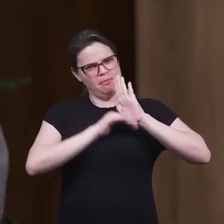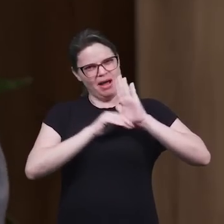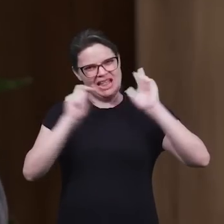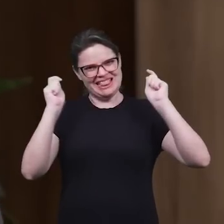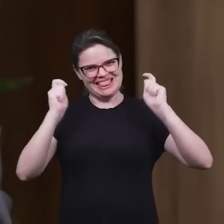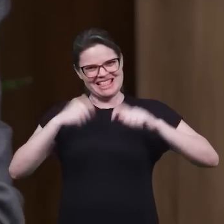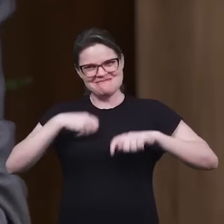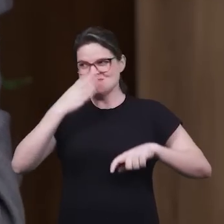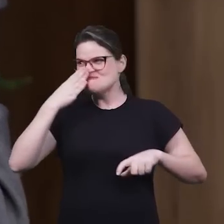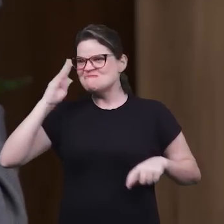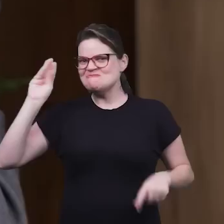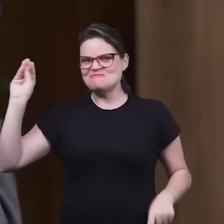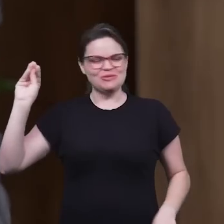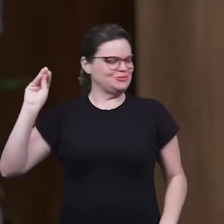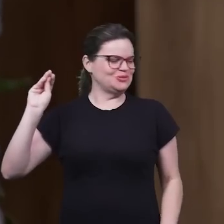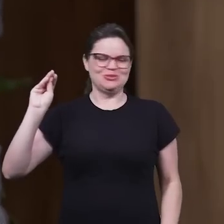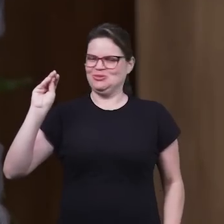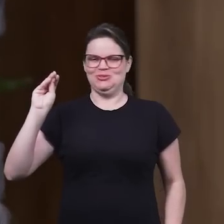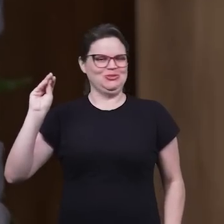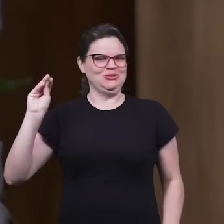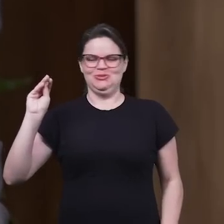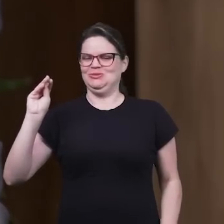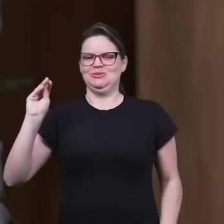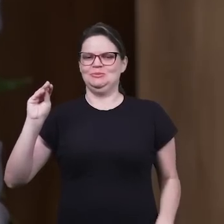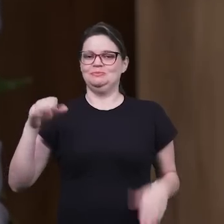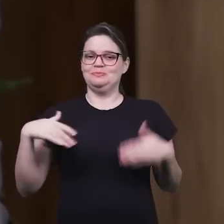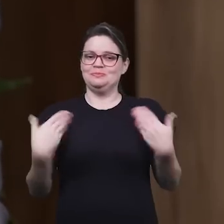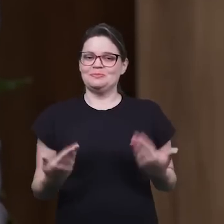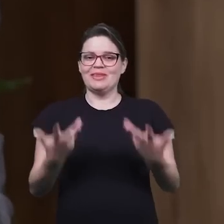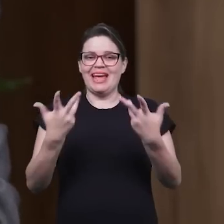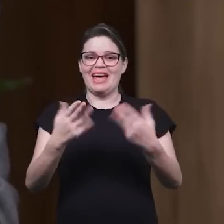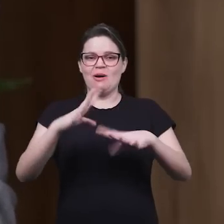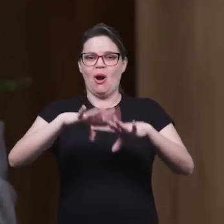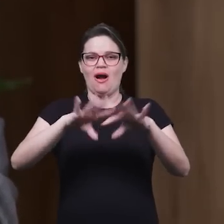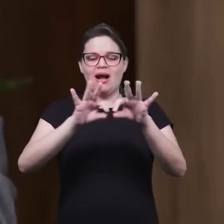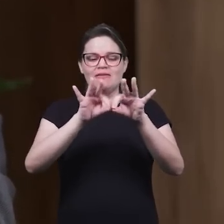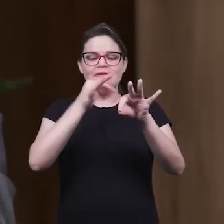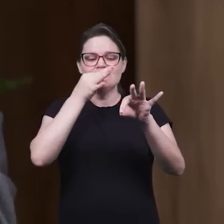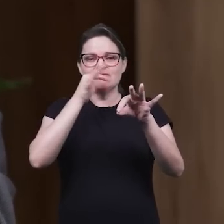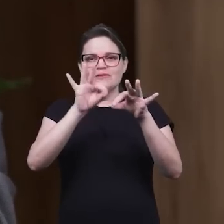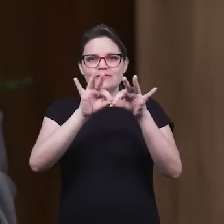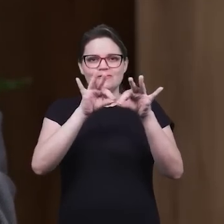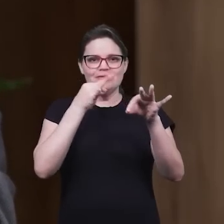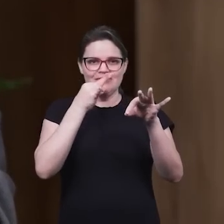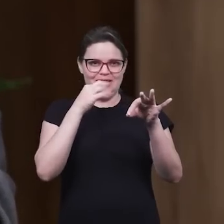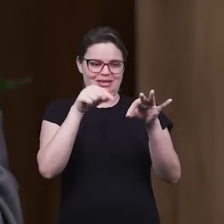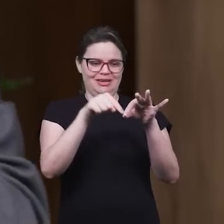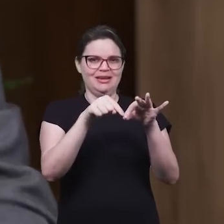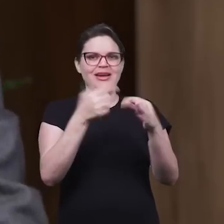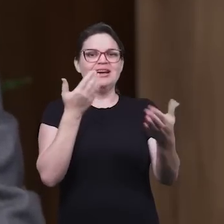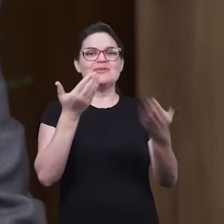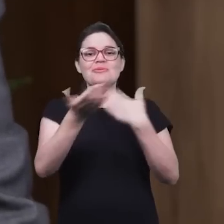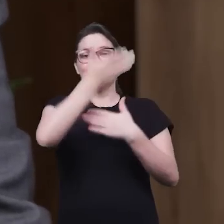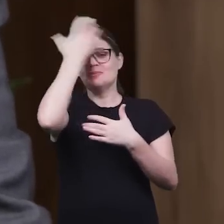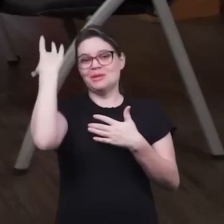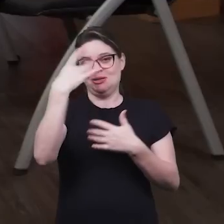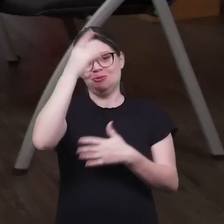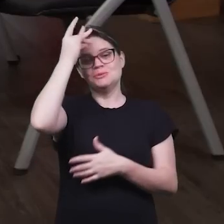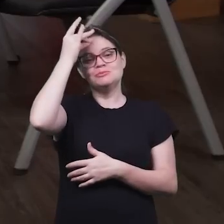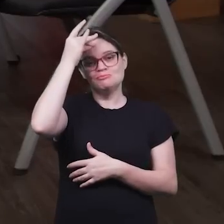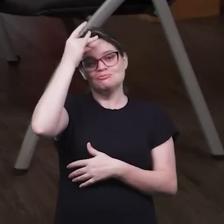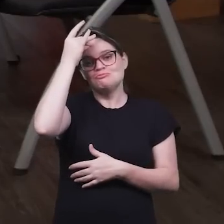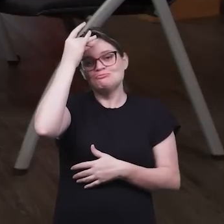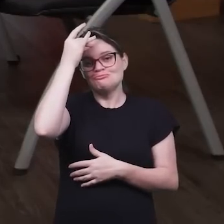ela. Essa vinha, Jerônimo, que ela é um tipo do Espírito